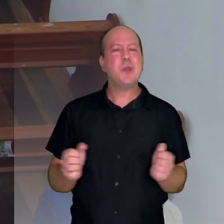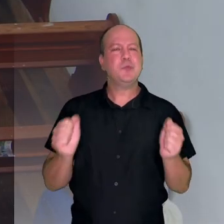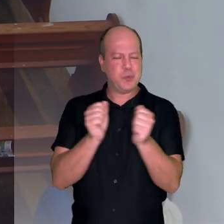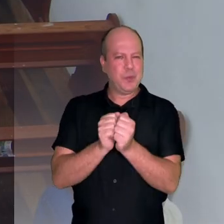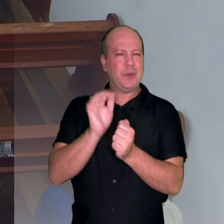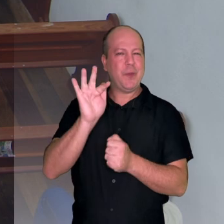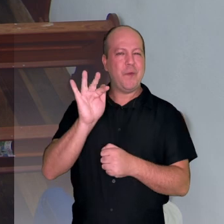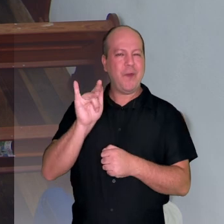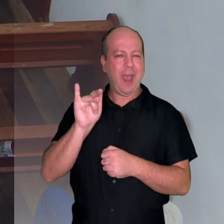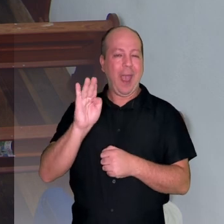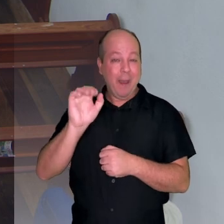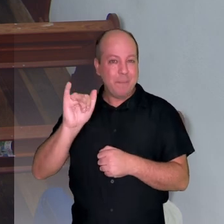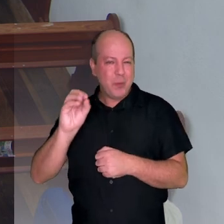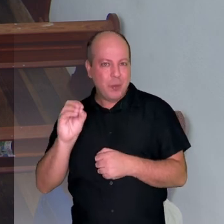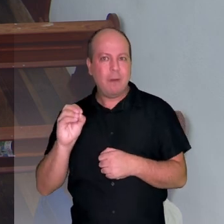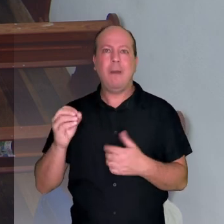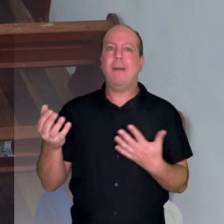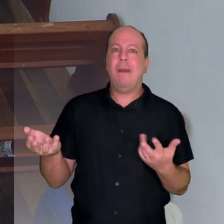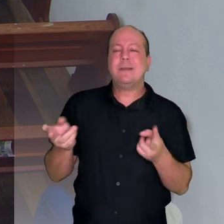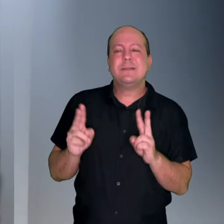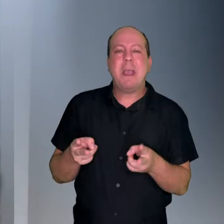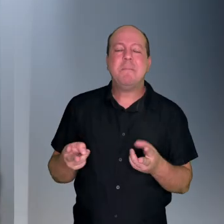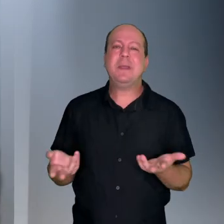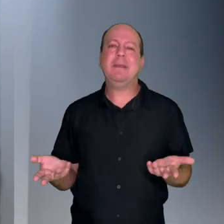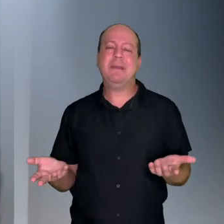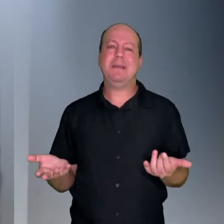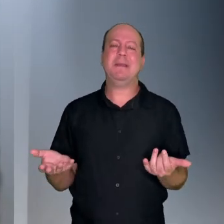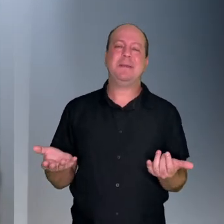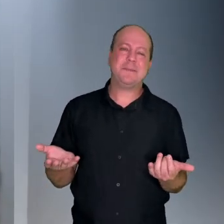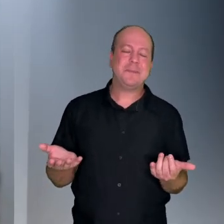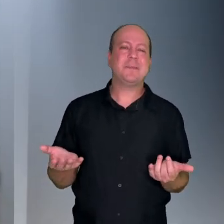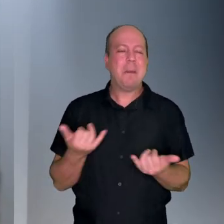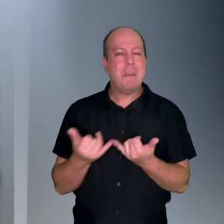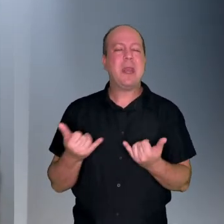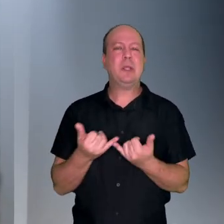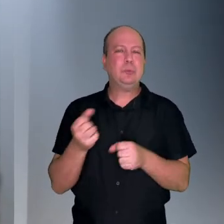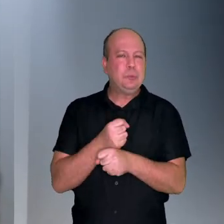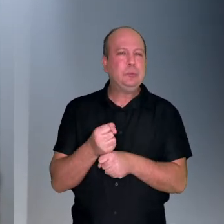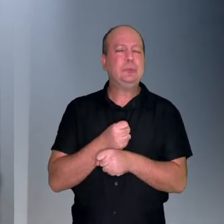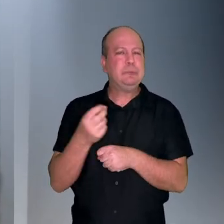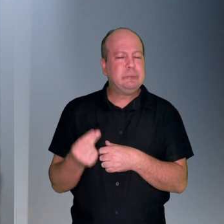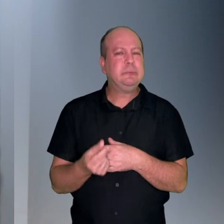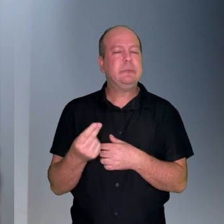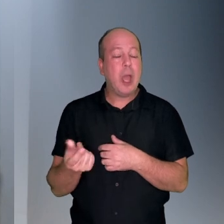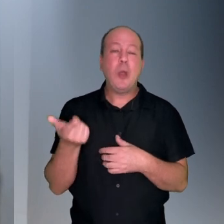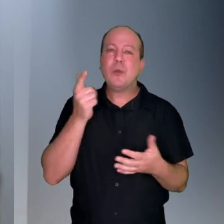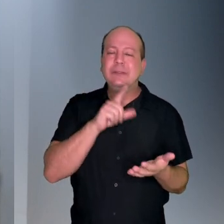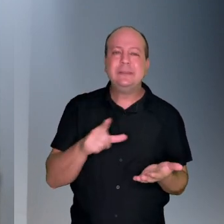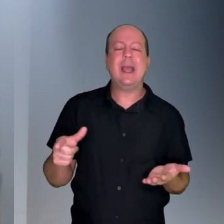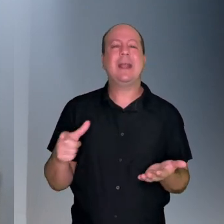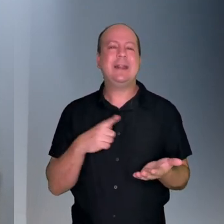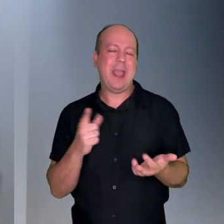E tocar com o Fábio é sempre... A gente, ao longo dos anos, a